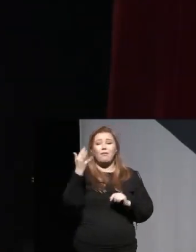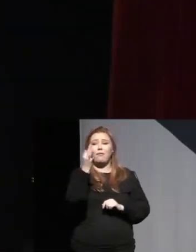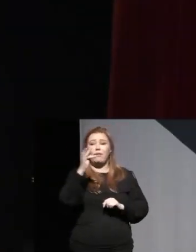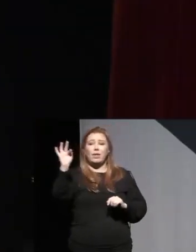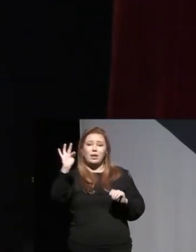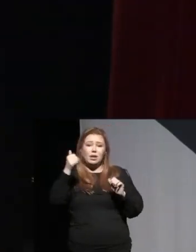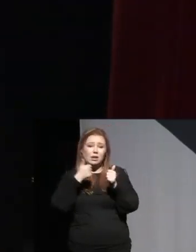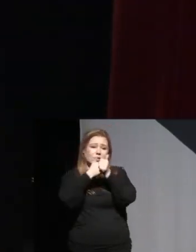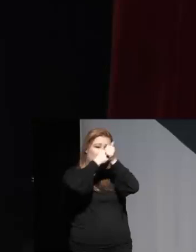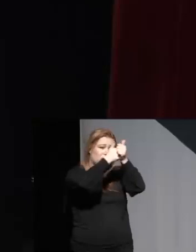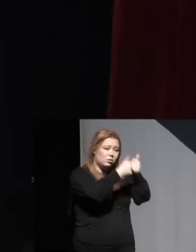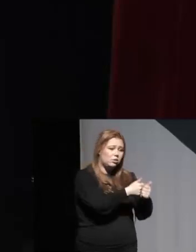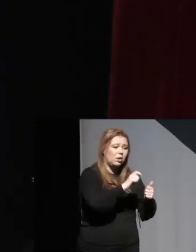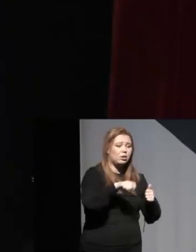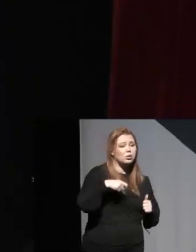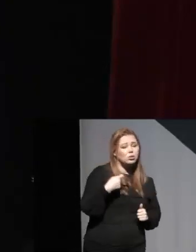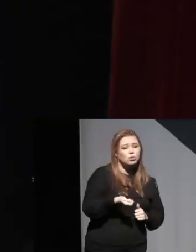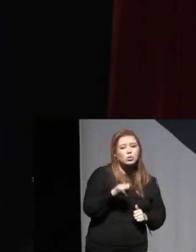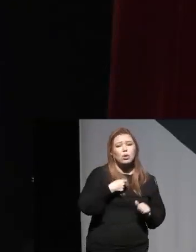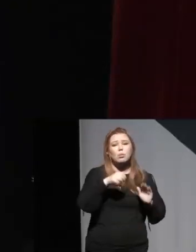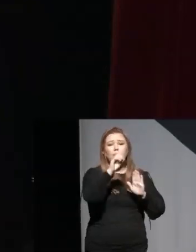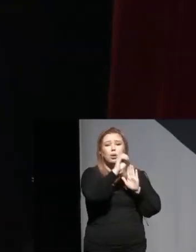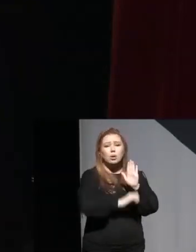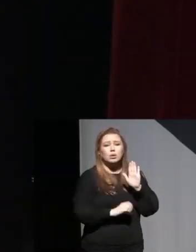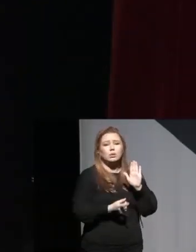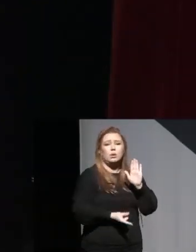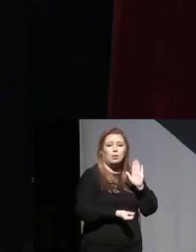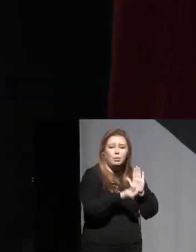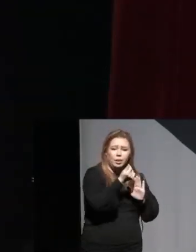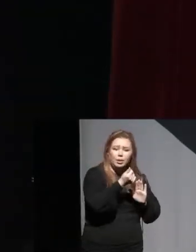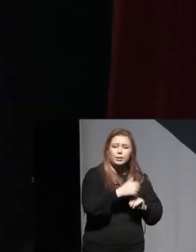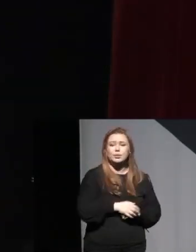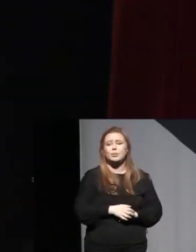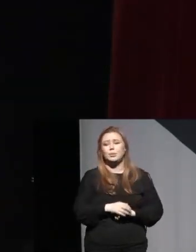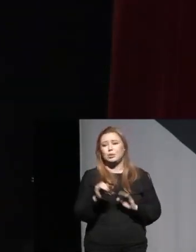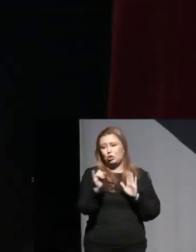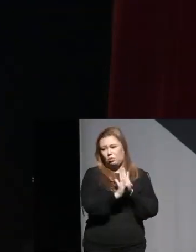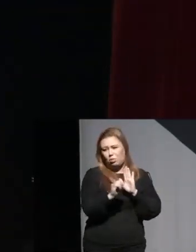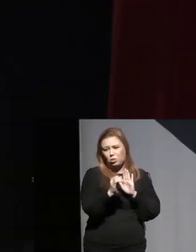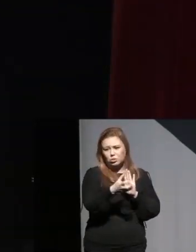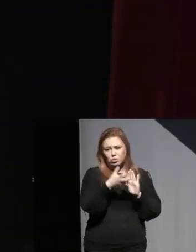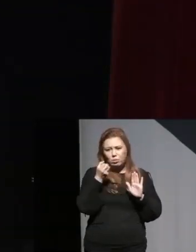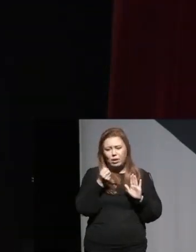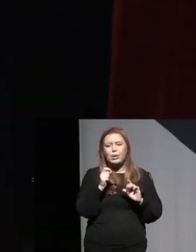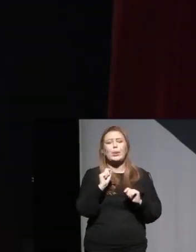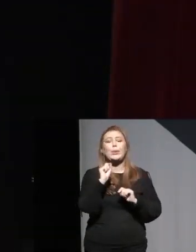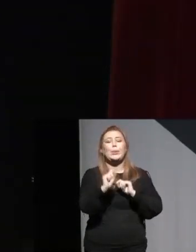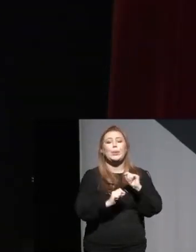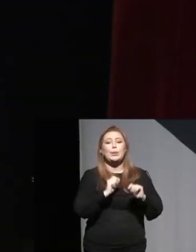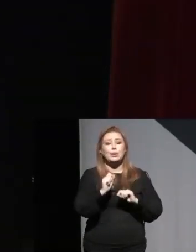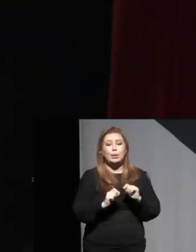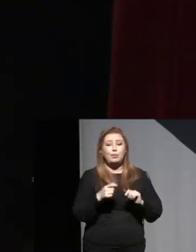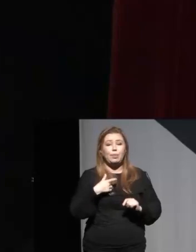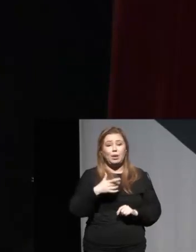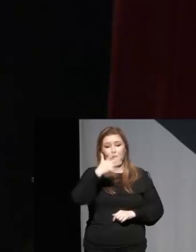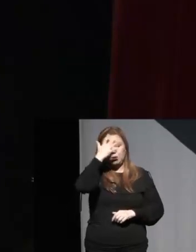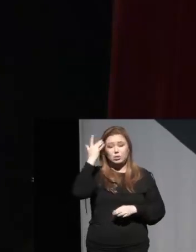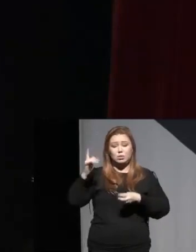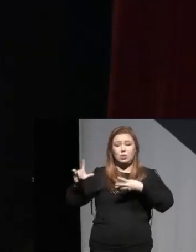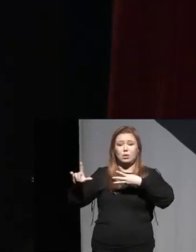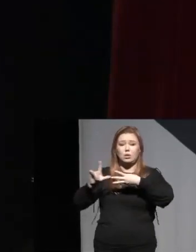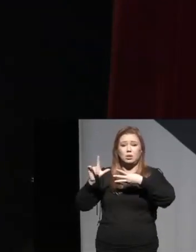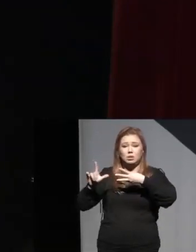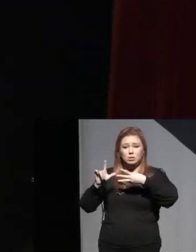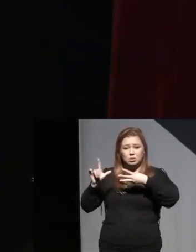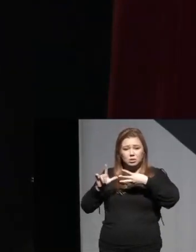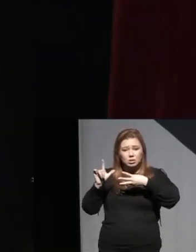na questão tributária e orçamentária, é o fato de que o legislador